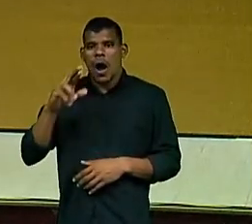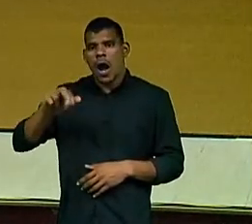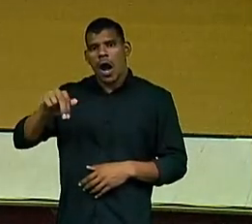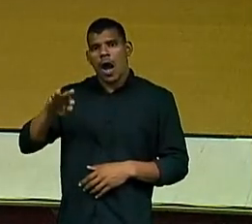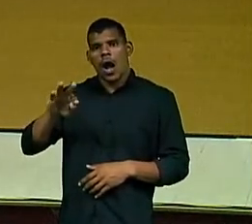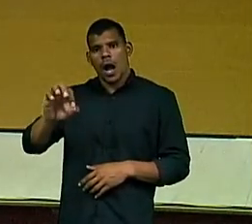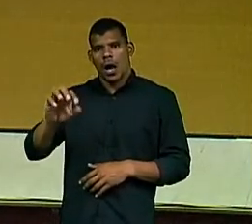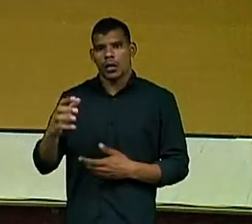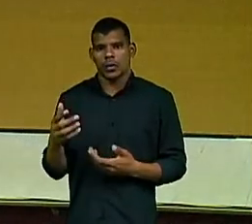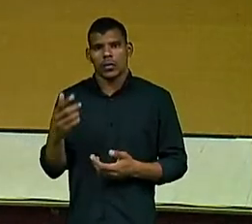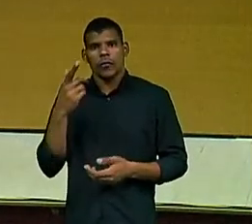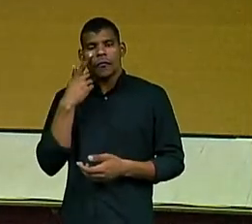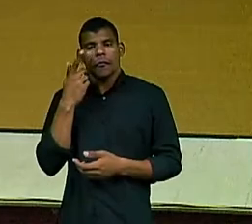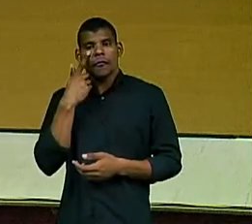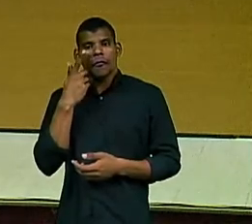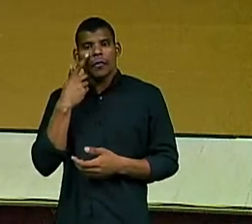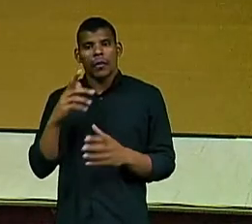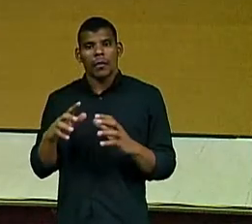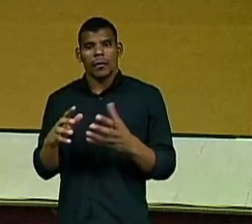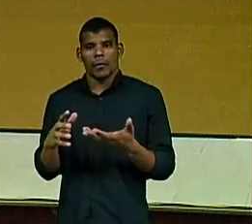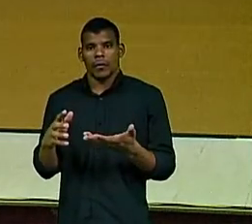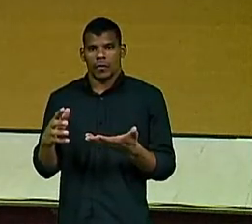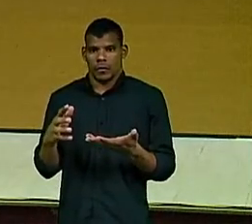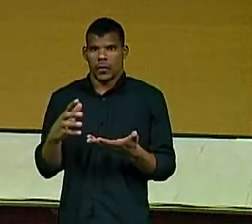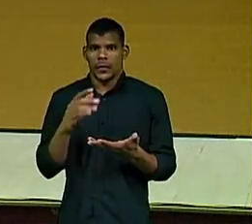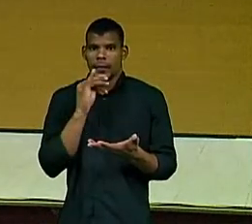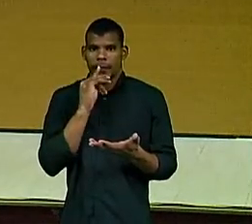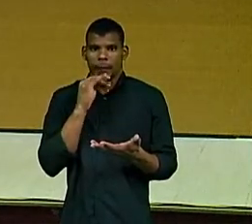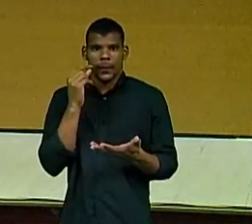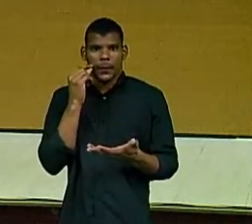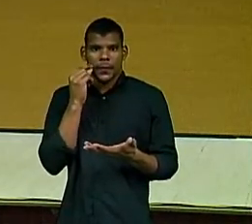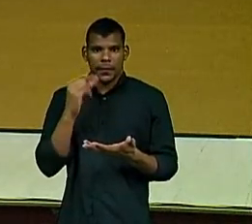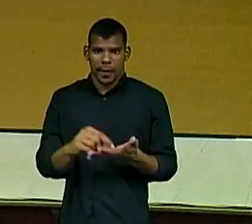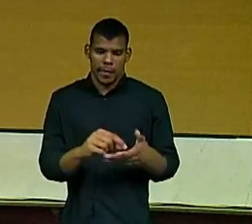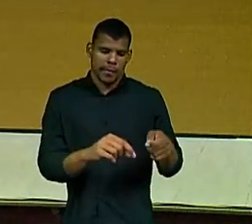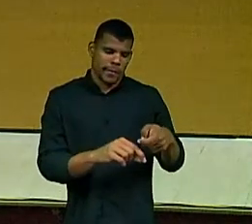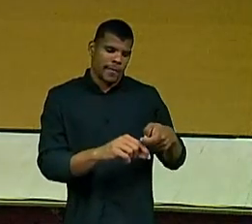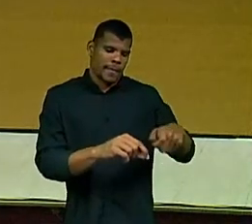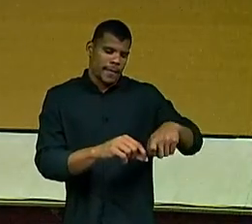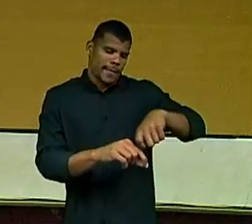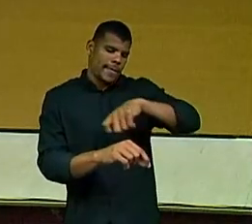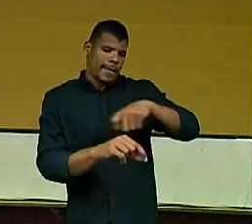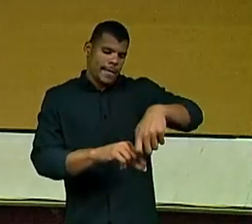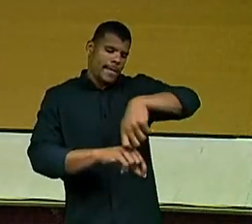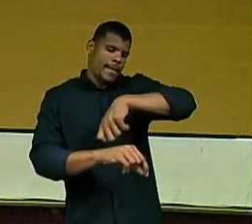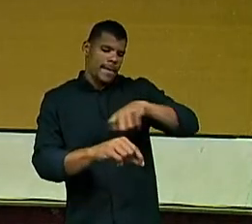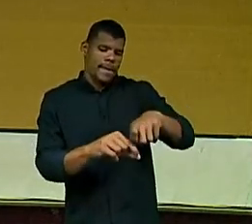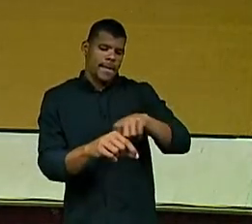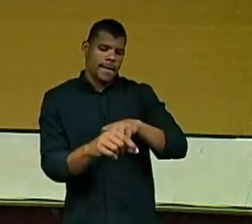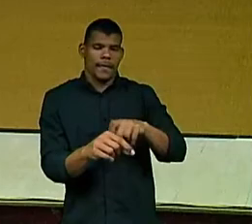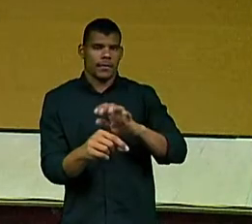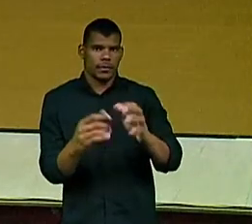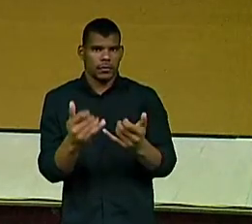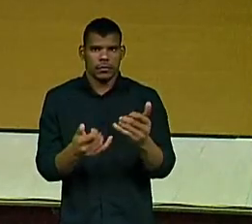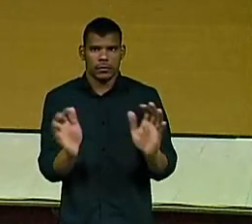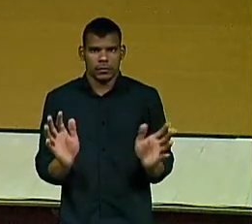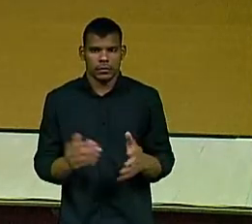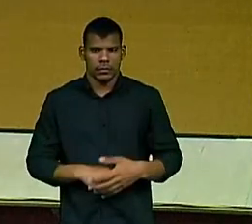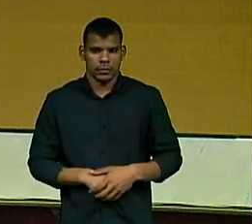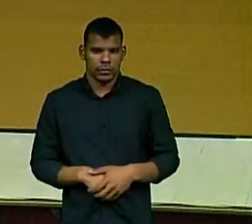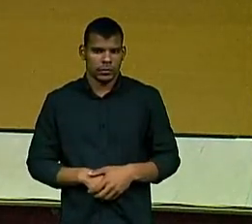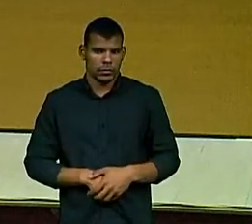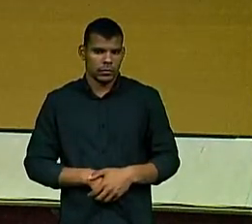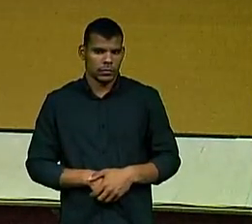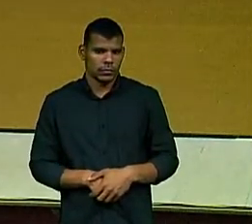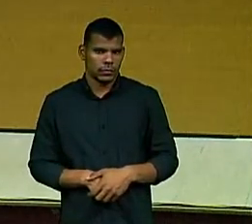depila um rato com carinho sem maltratar Tô brincando você ia ver que